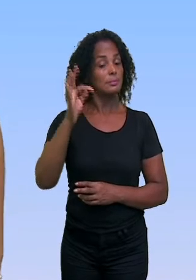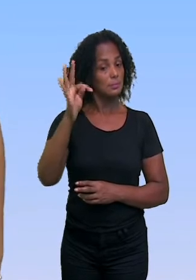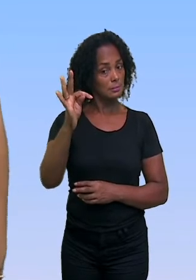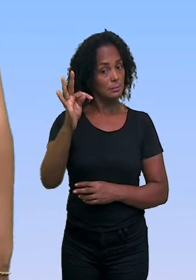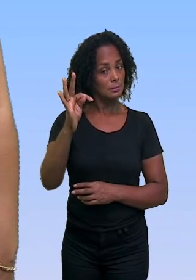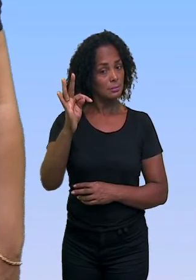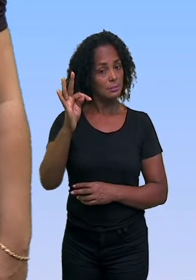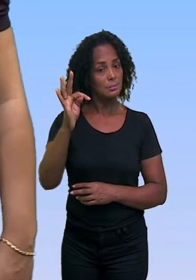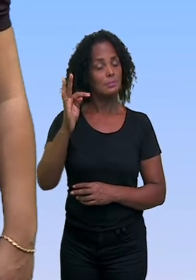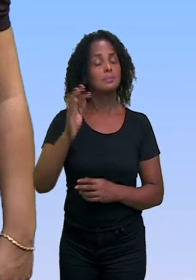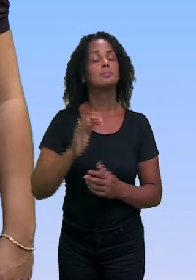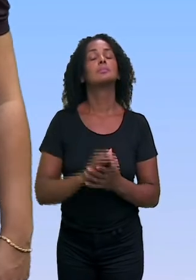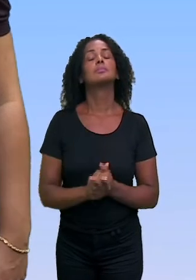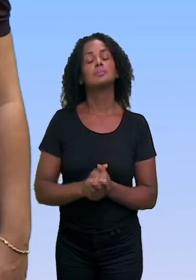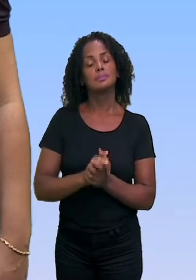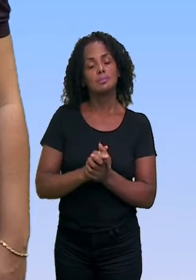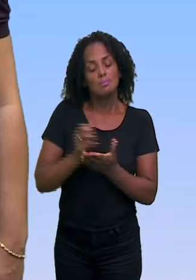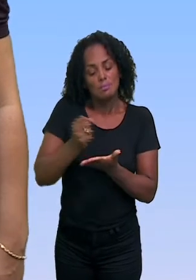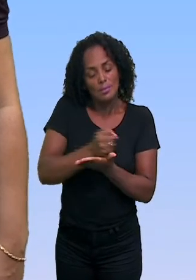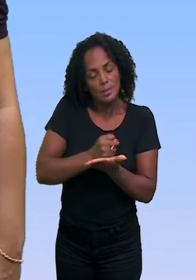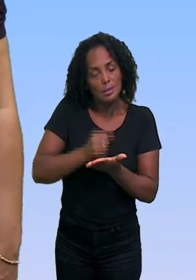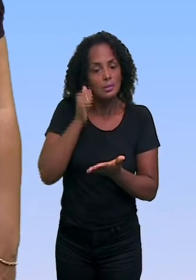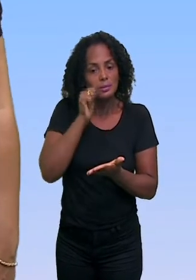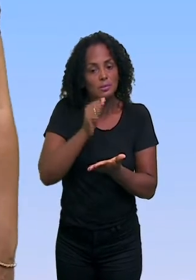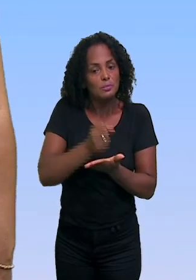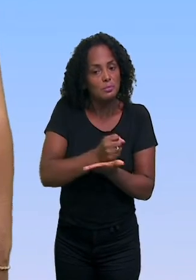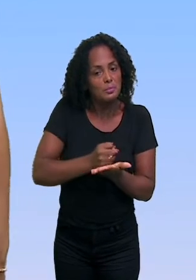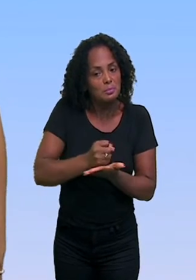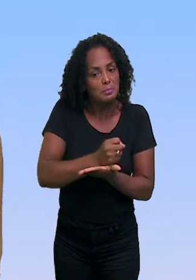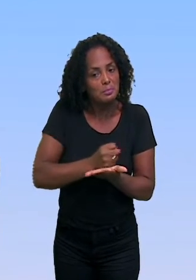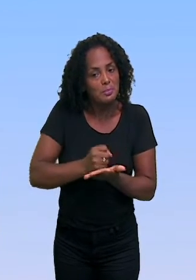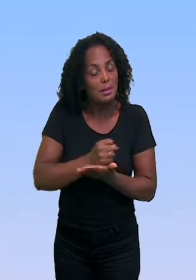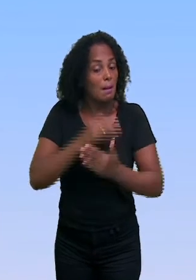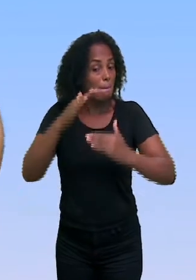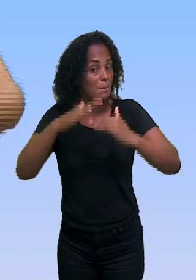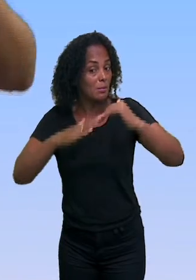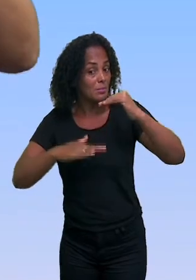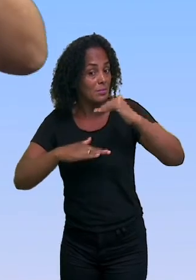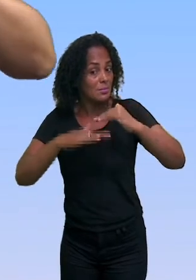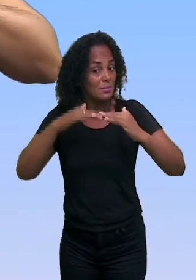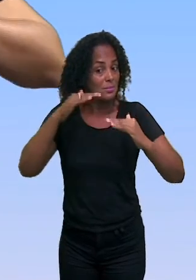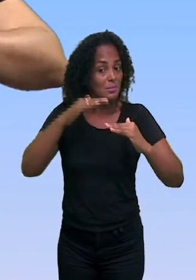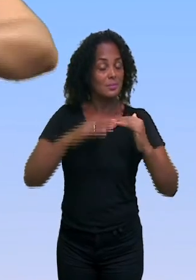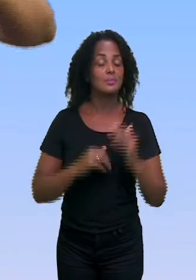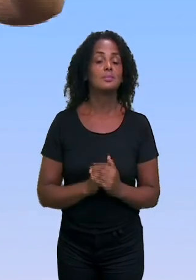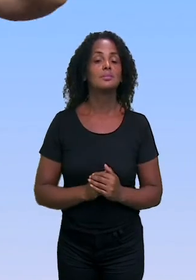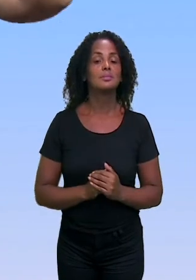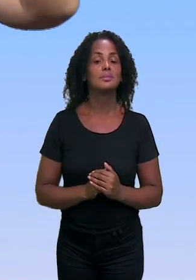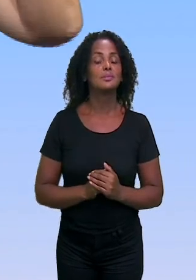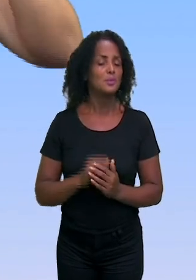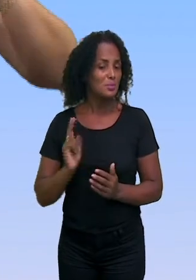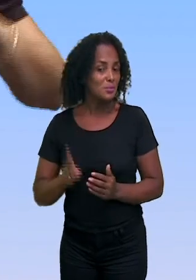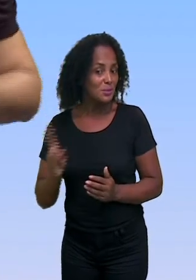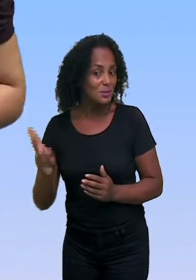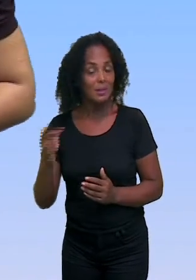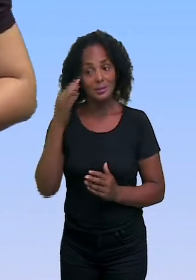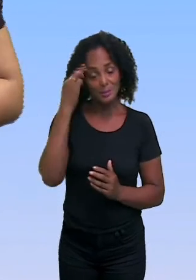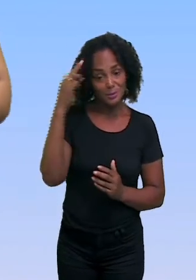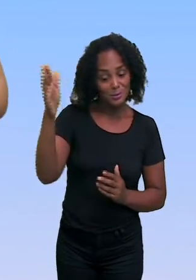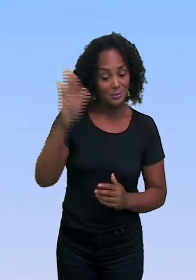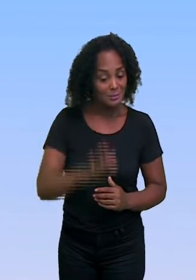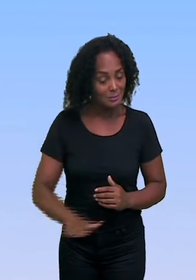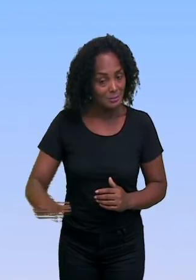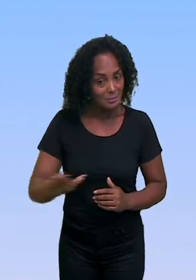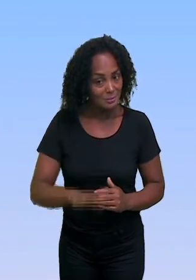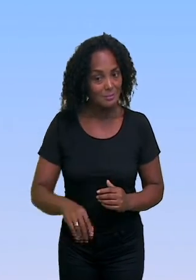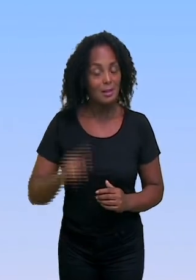i-este pharmacist que a nossa farmacêutica vamos continuar no embalo dos sonhos da Mary